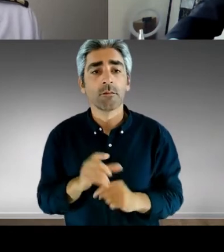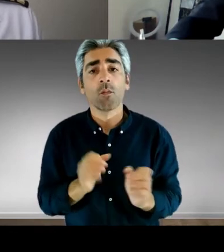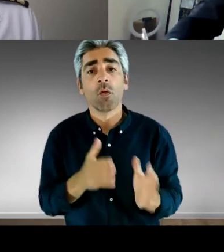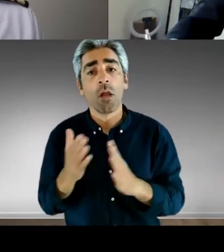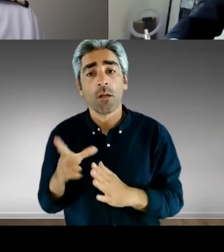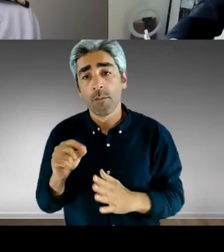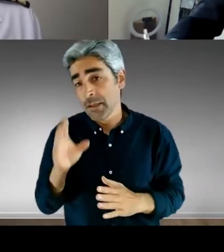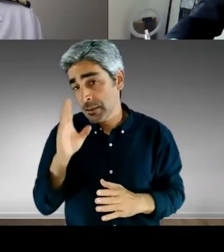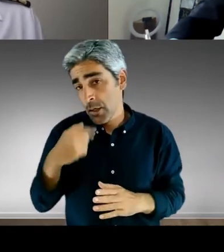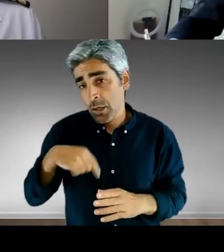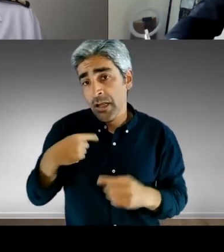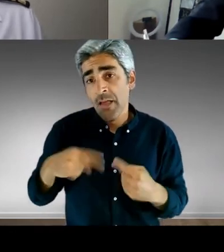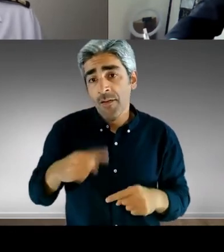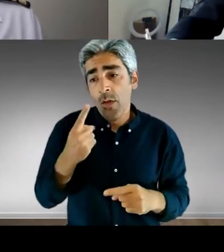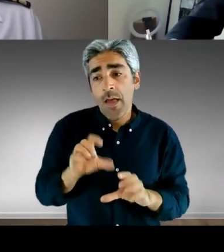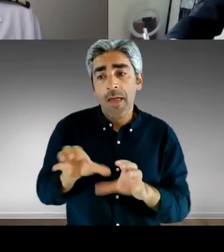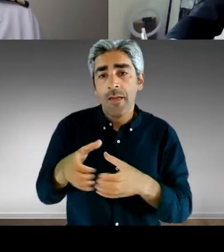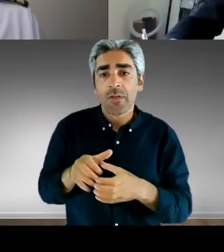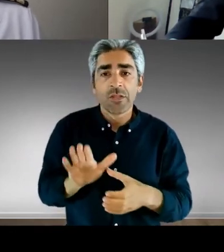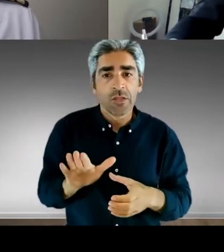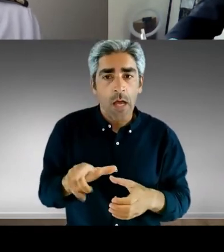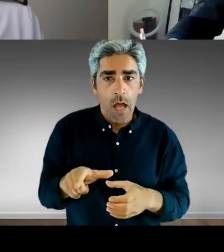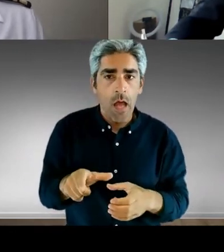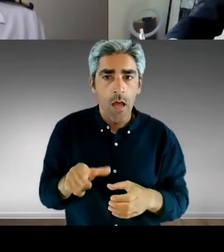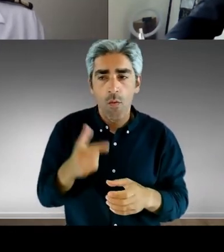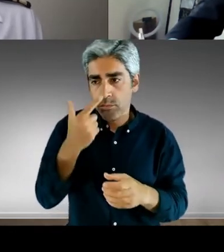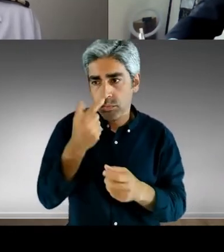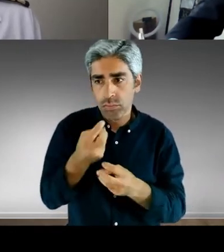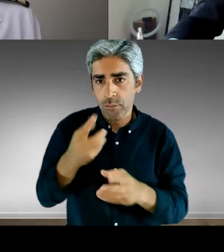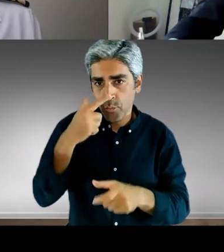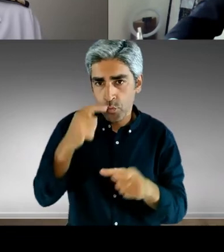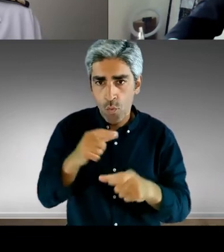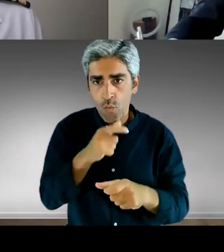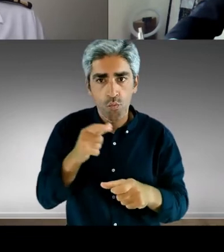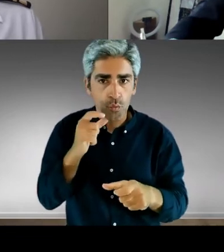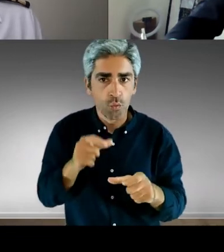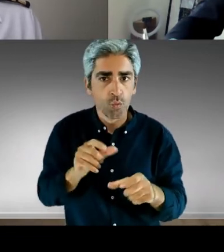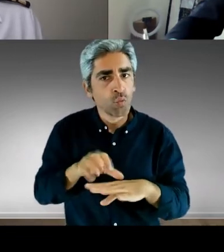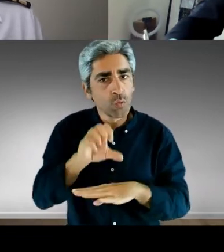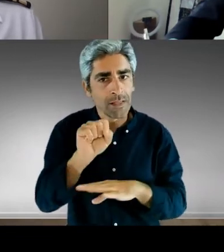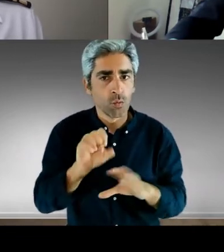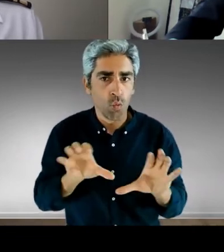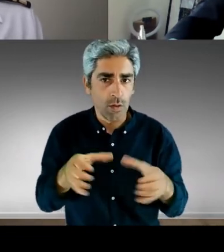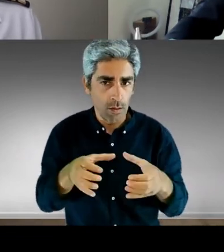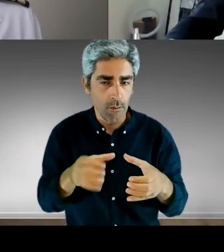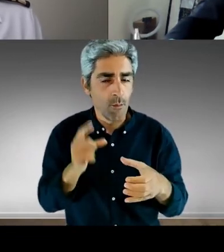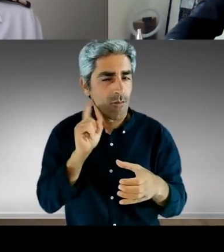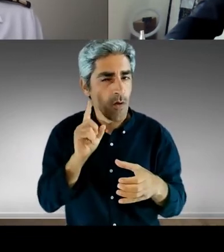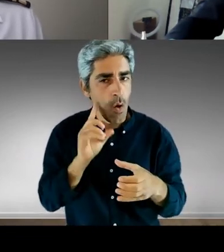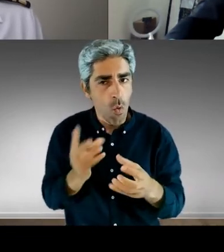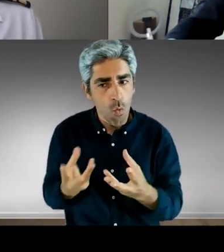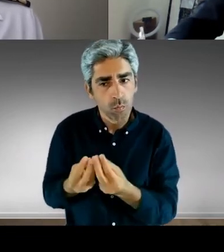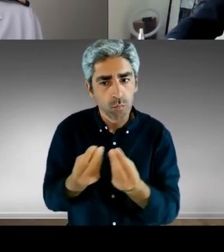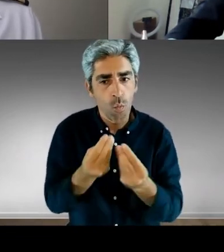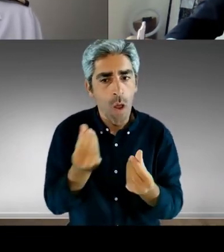se tivermos uma equipa que já está pejada de pessoas comprometidas com o sucesso coletivo e com muito valor agregado e qualidade de